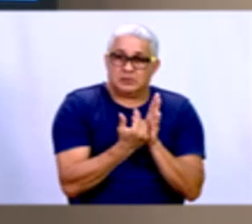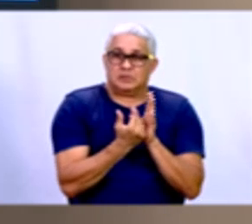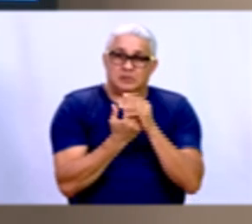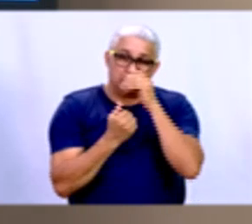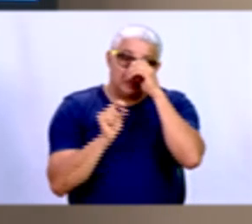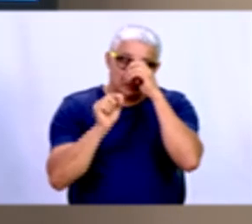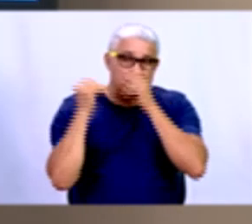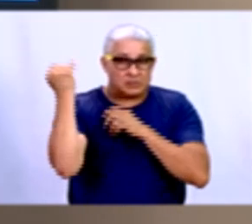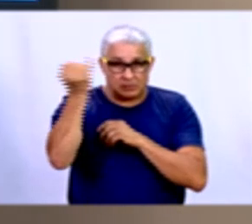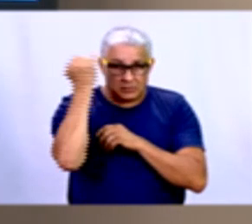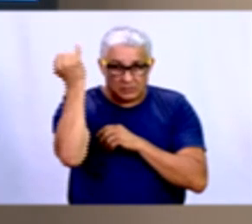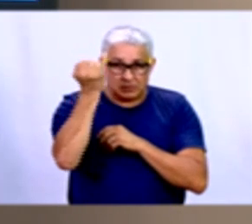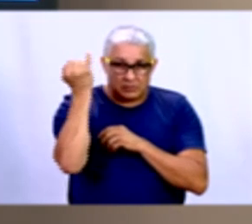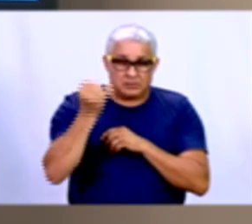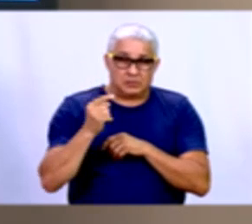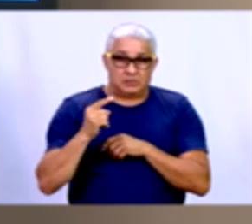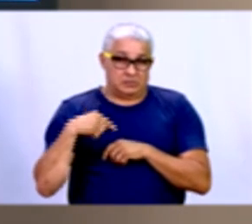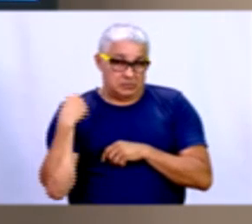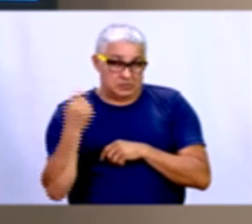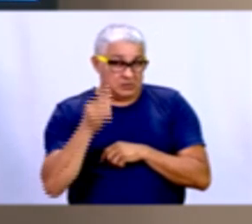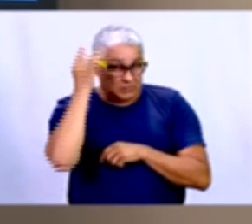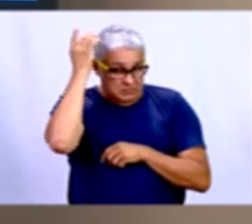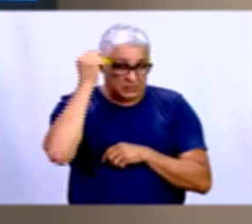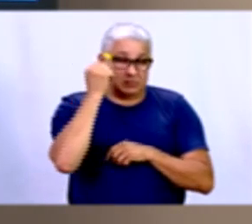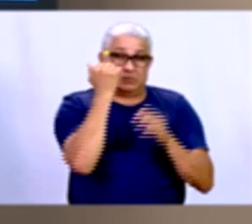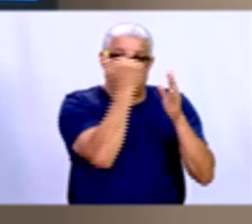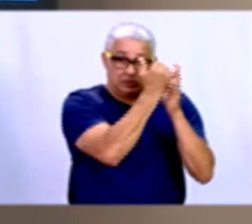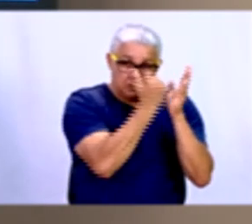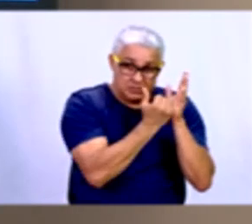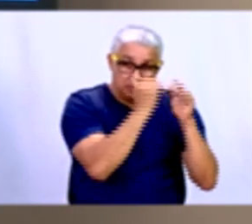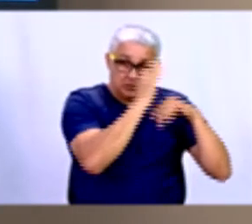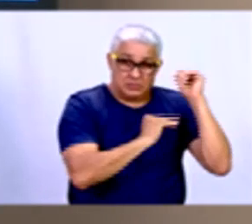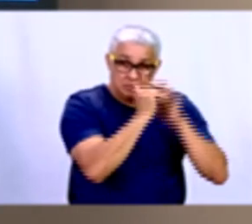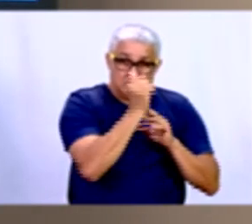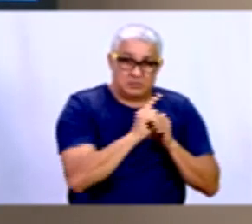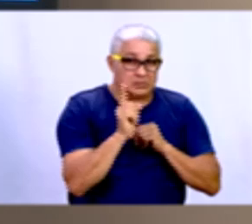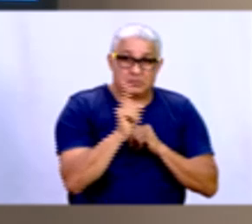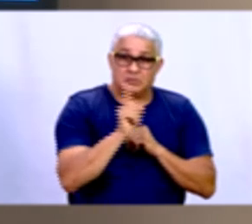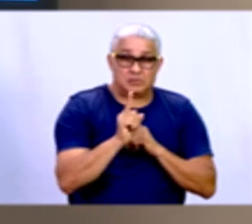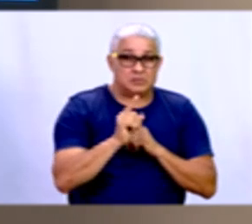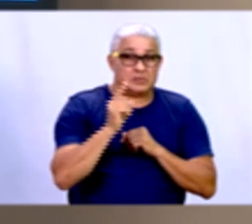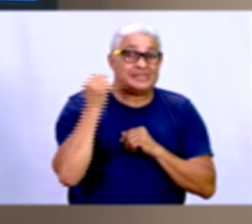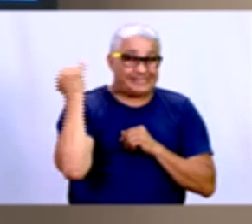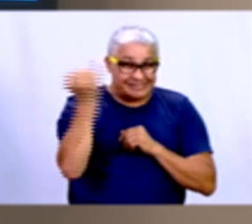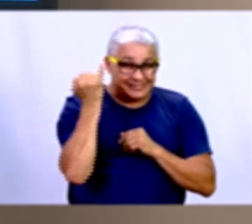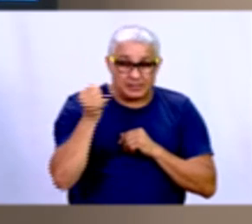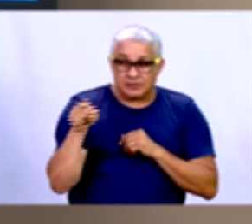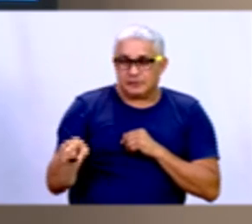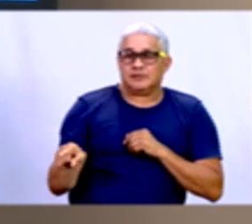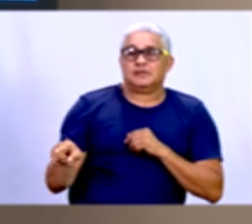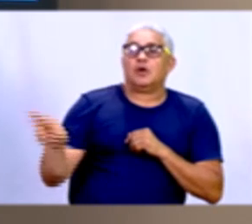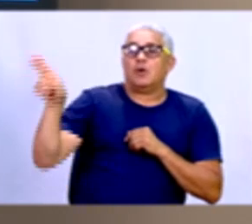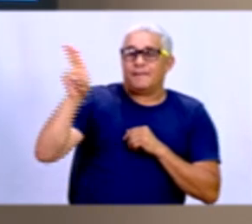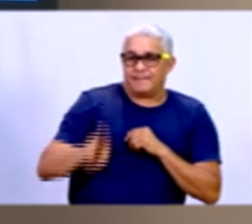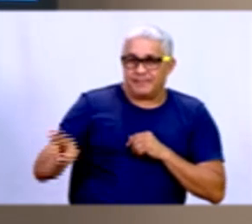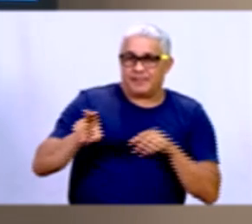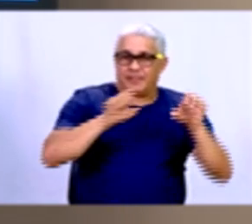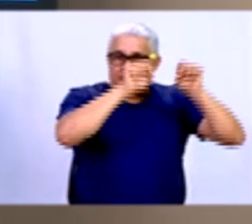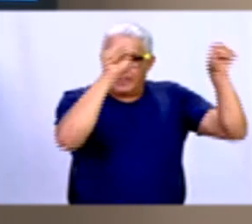o que importa não é a nossa facilidade em programar. O que importa é a facilidade do usuário em utilizar esse